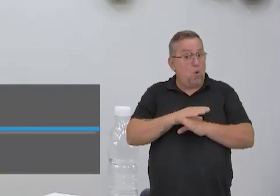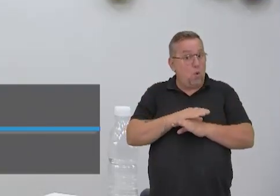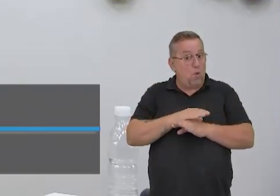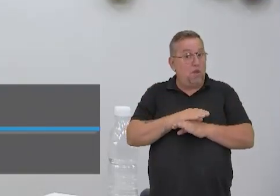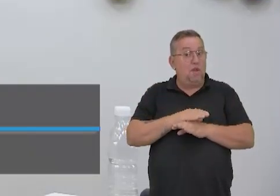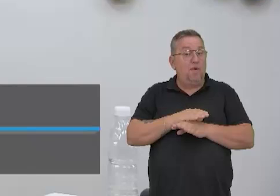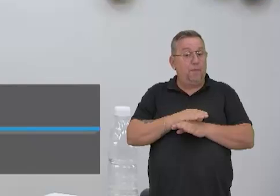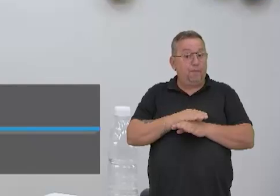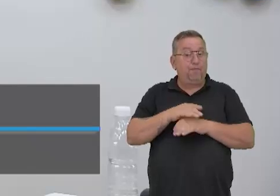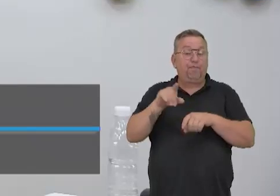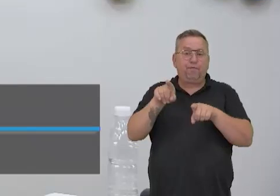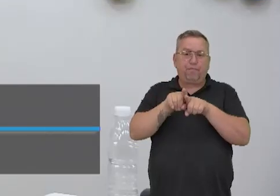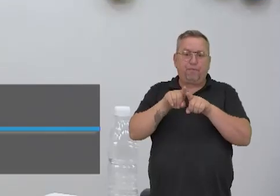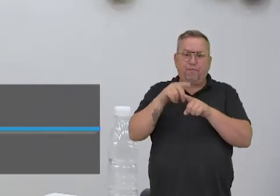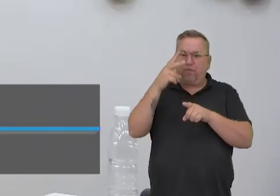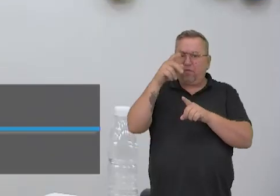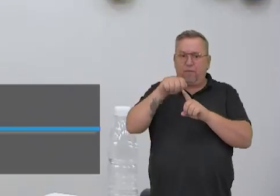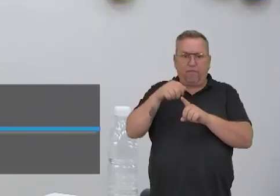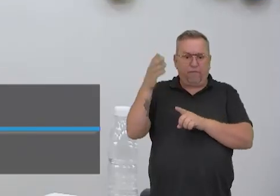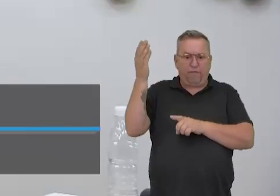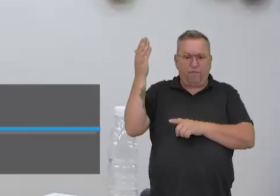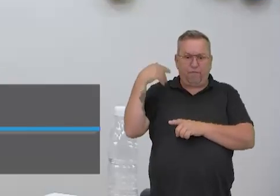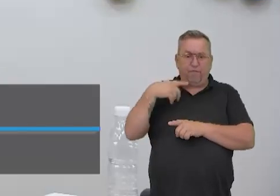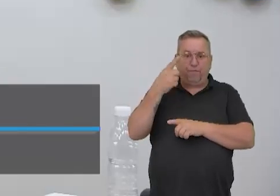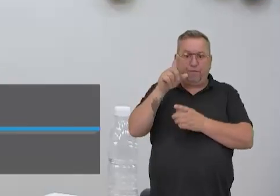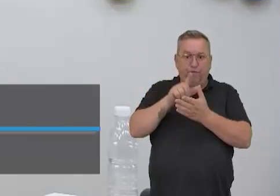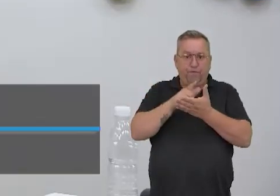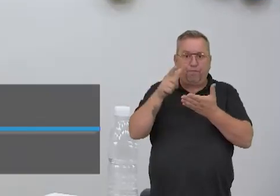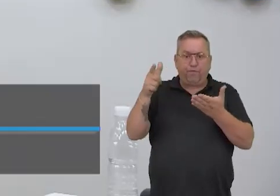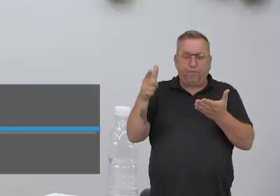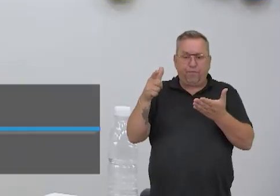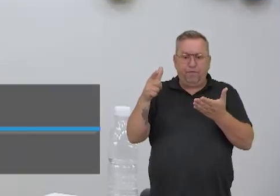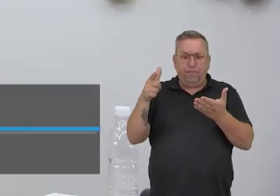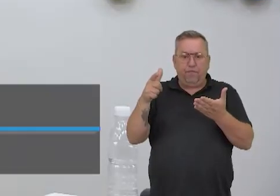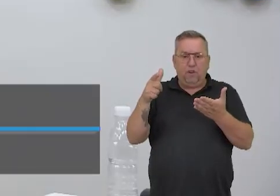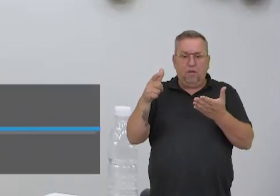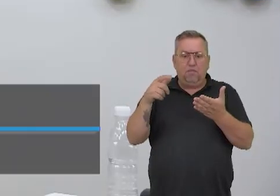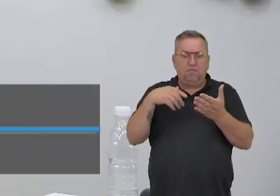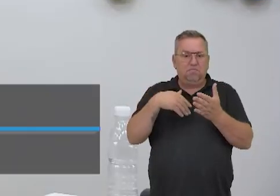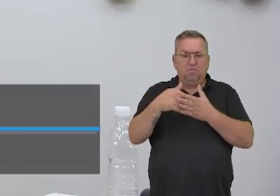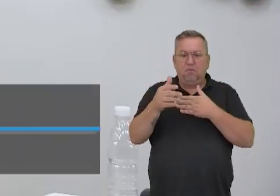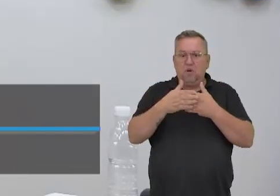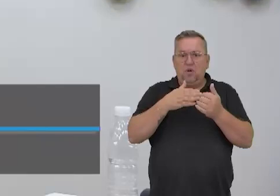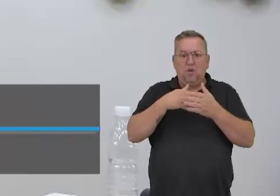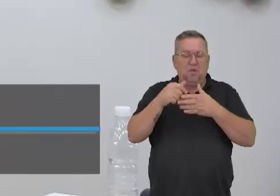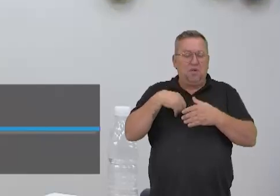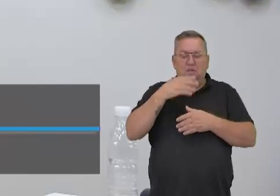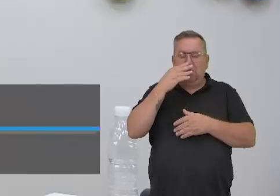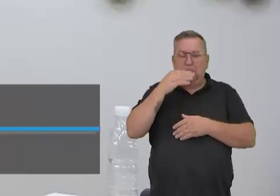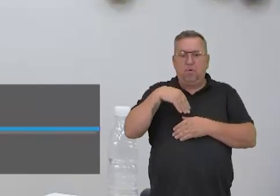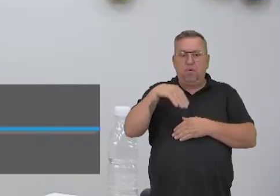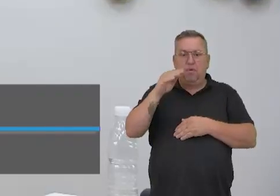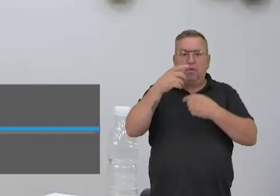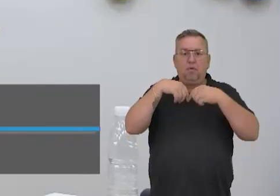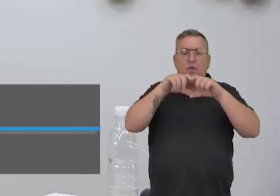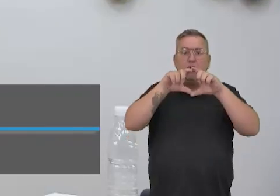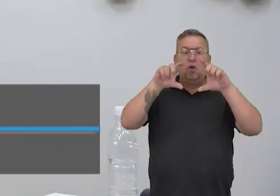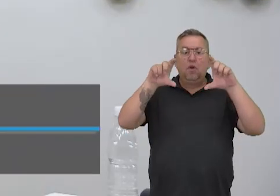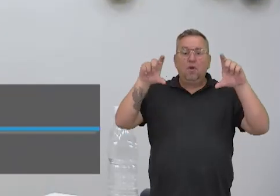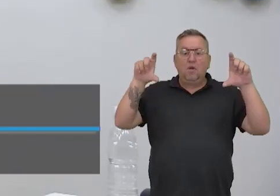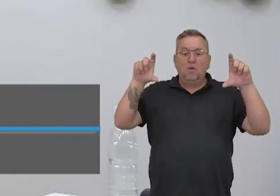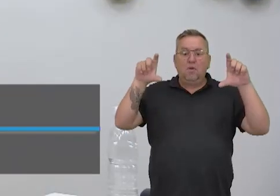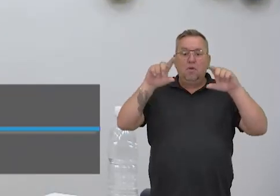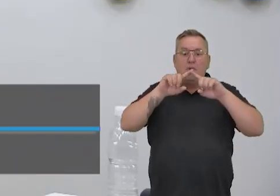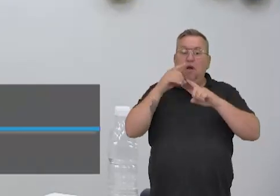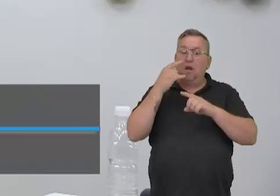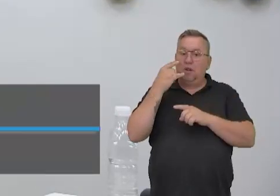Há um tempo, aí deve ter uns 2 meses, um jornal aí, de forma totalmente inconsequente, colocou uma manchete,